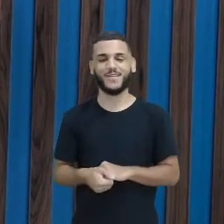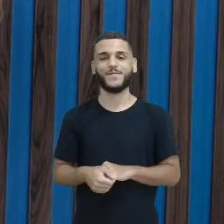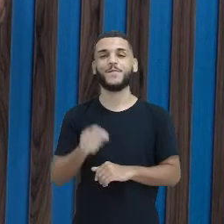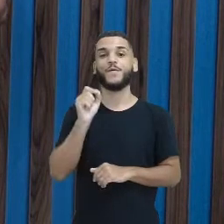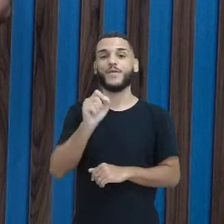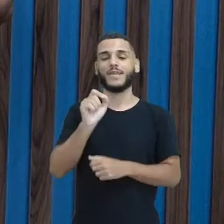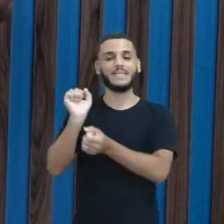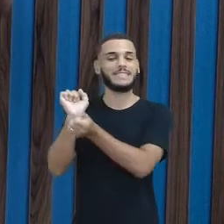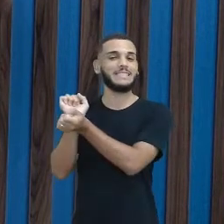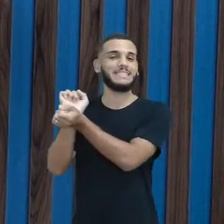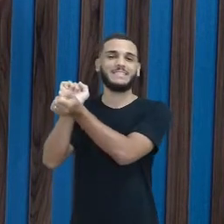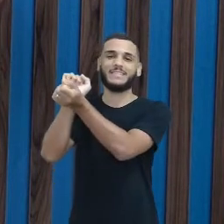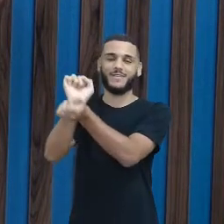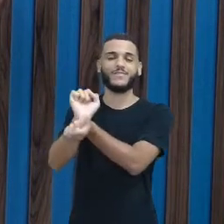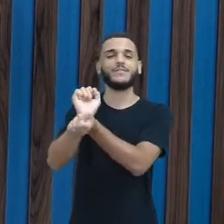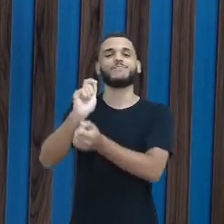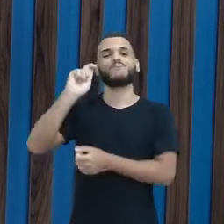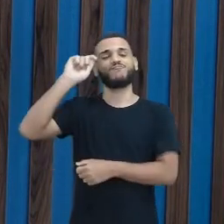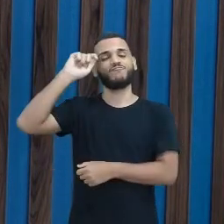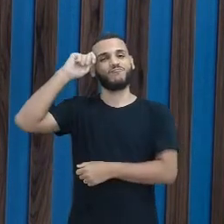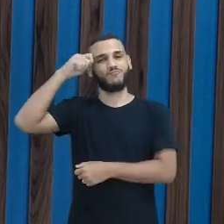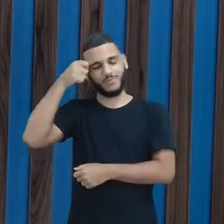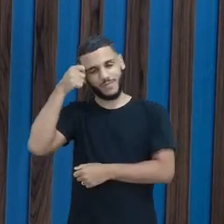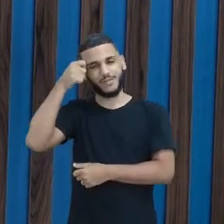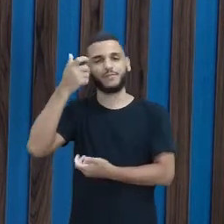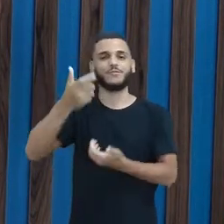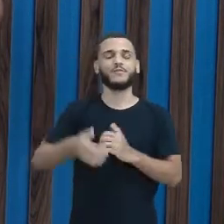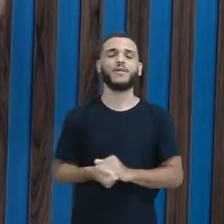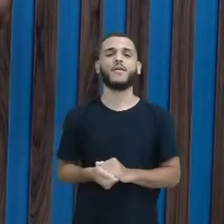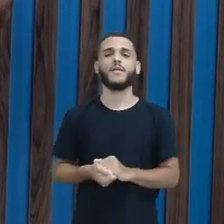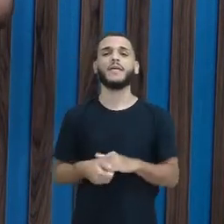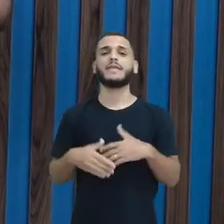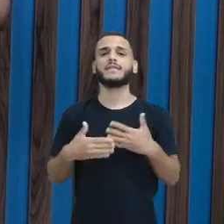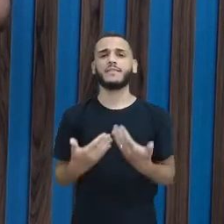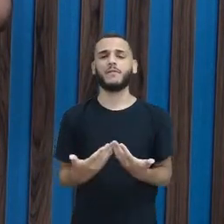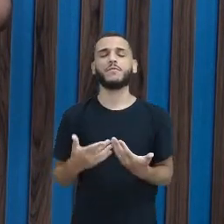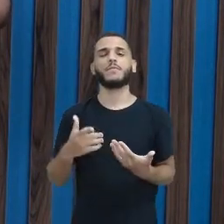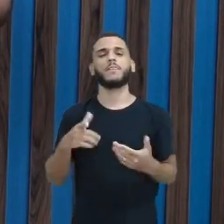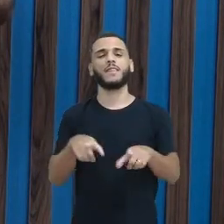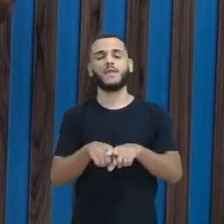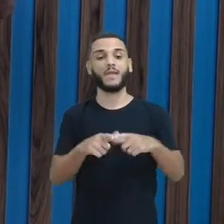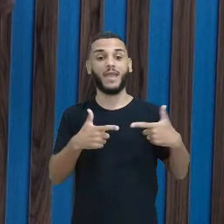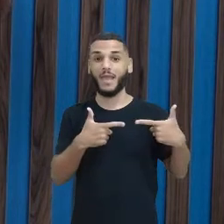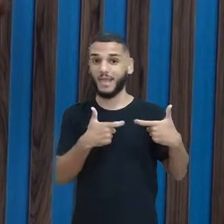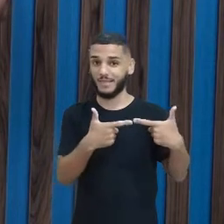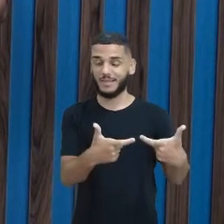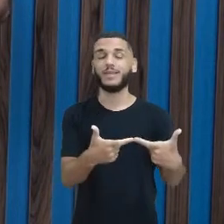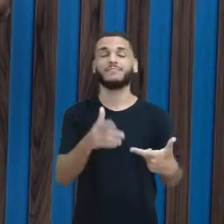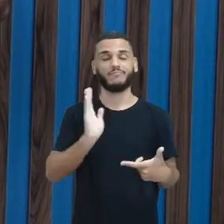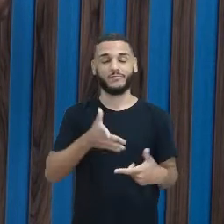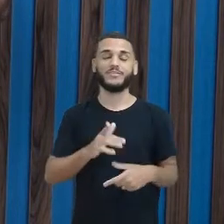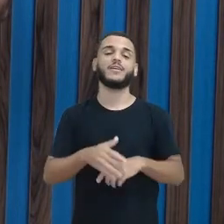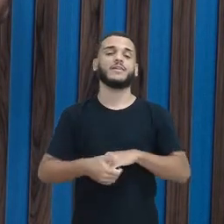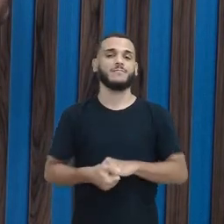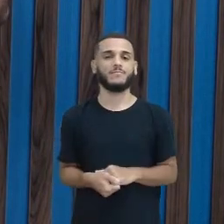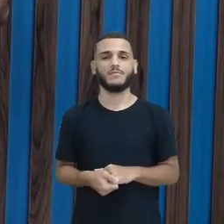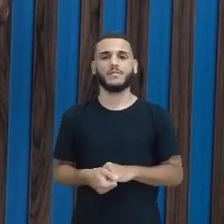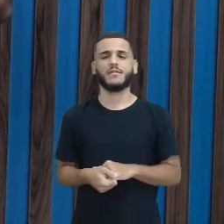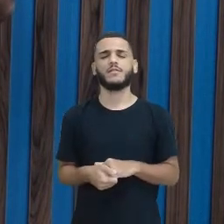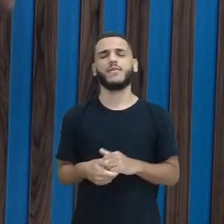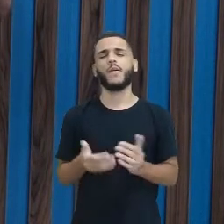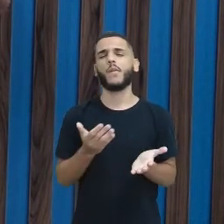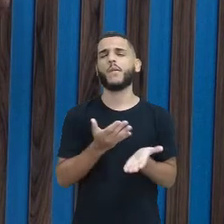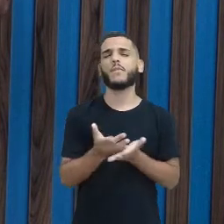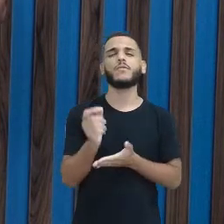escravização de negros por outros negros, né? Principalmente a questão da guerra, e eles vão começar